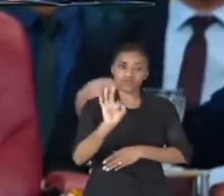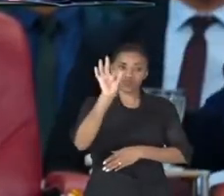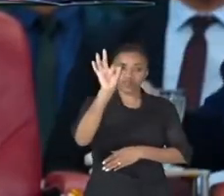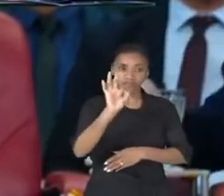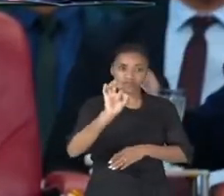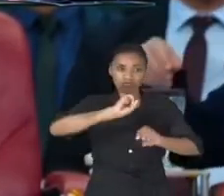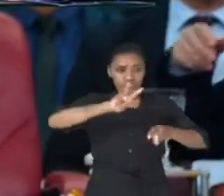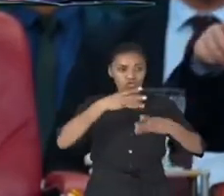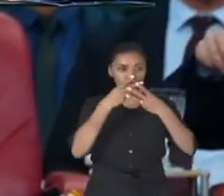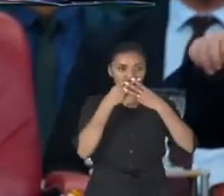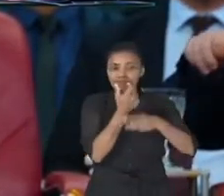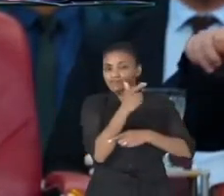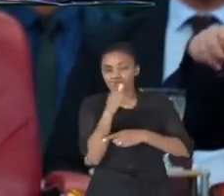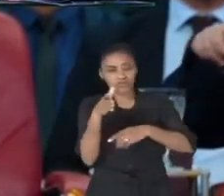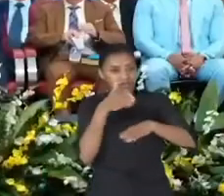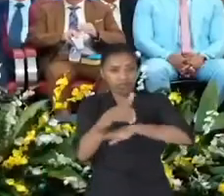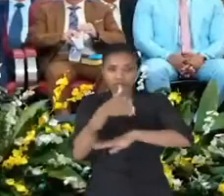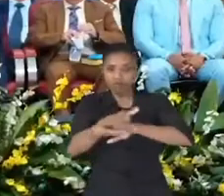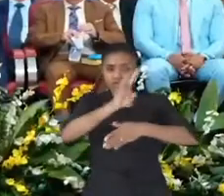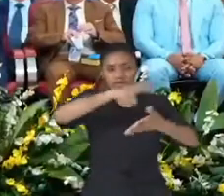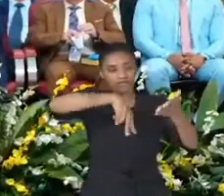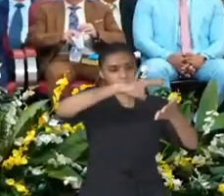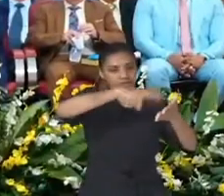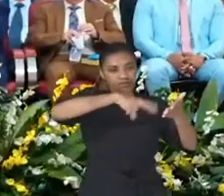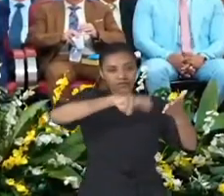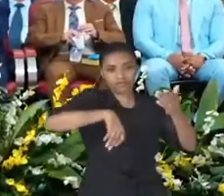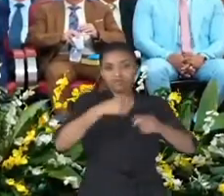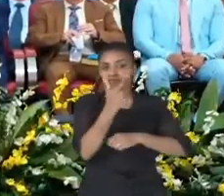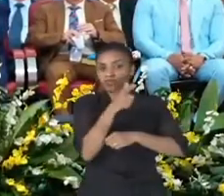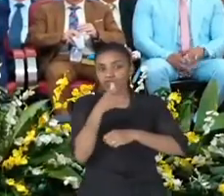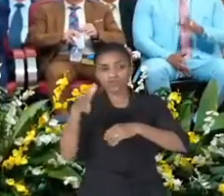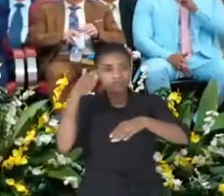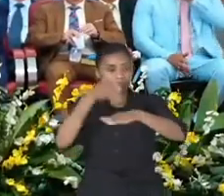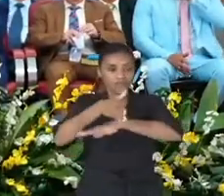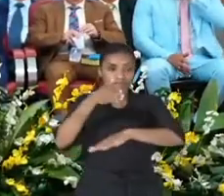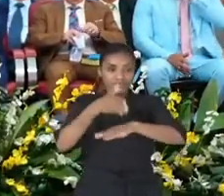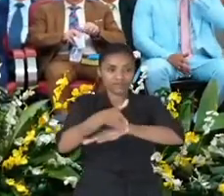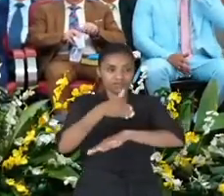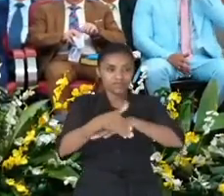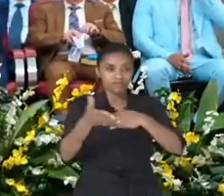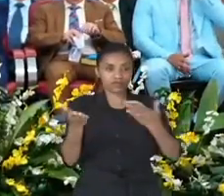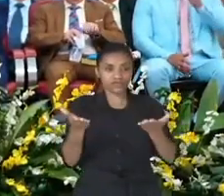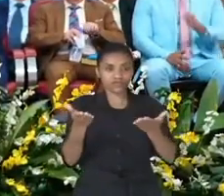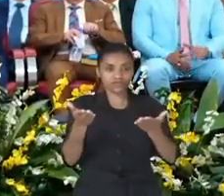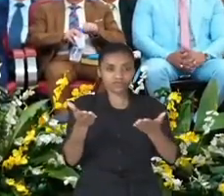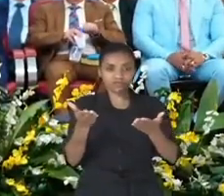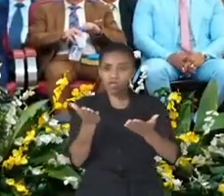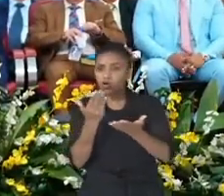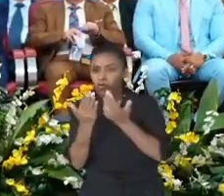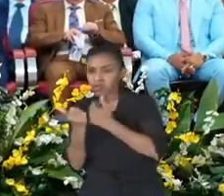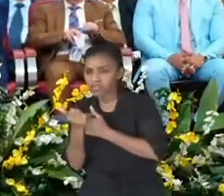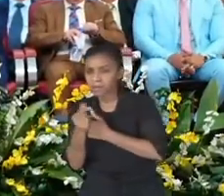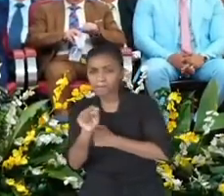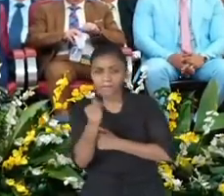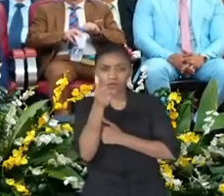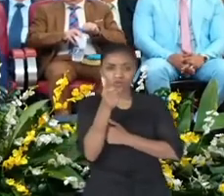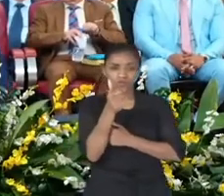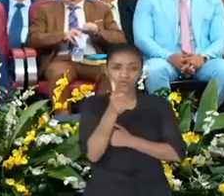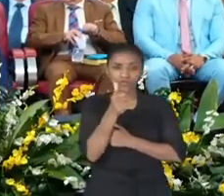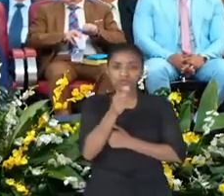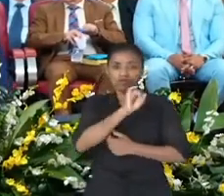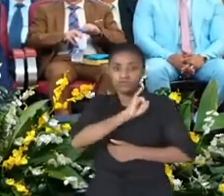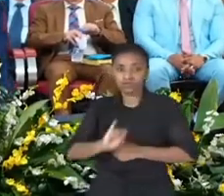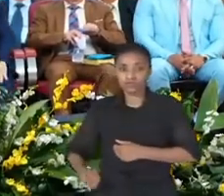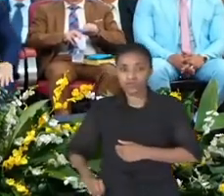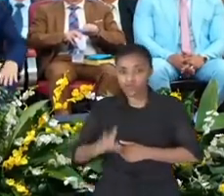tinham acesso, pastor Júnior Trovão, à leitura, não tinham acesso, mal tinham acesso à comida. O Império Romano, o império